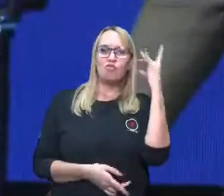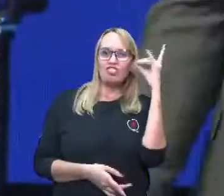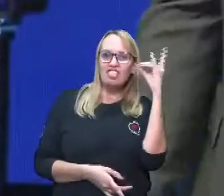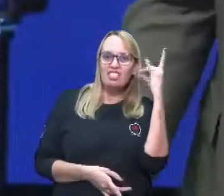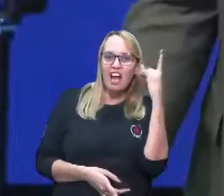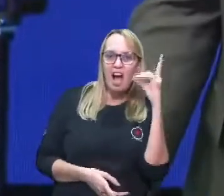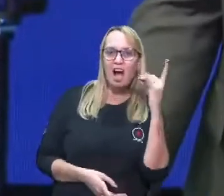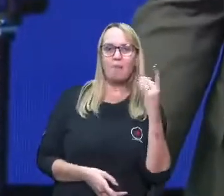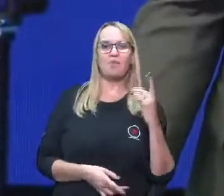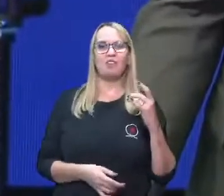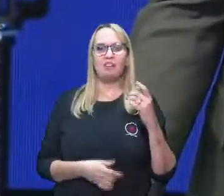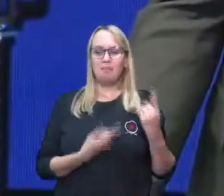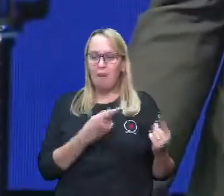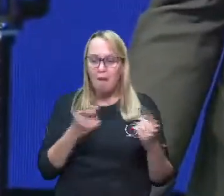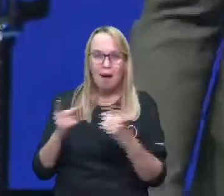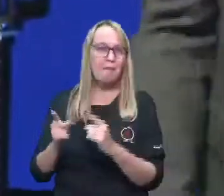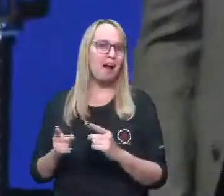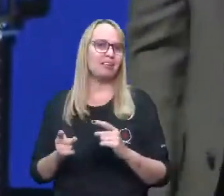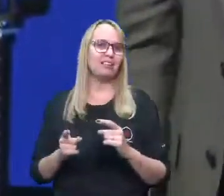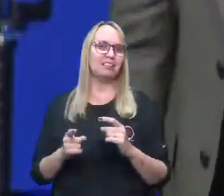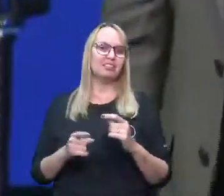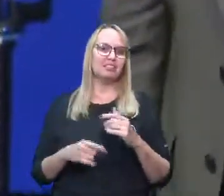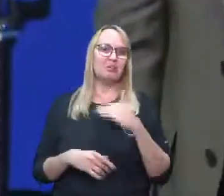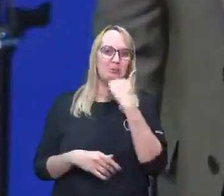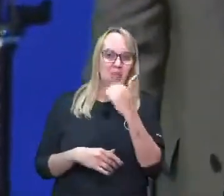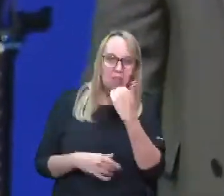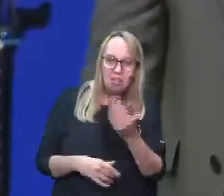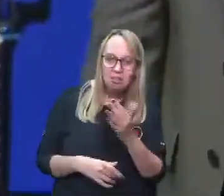gasta energia à toa.